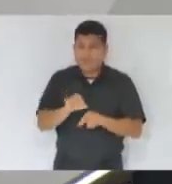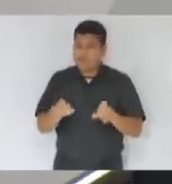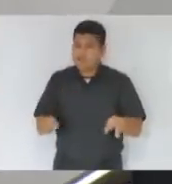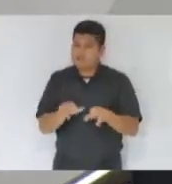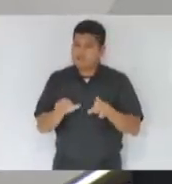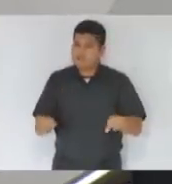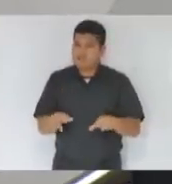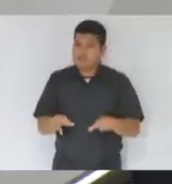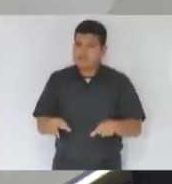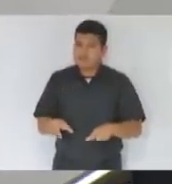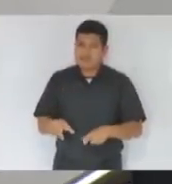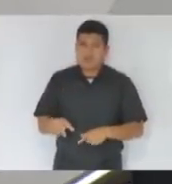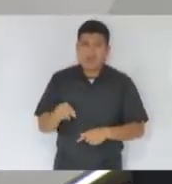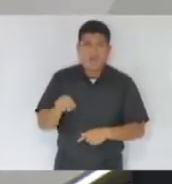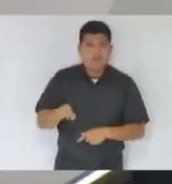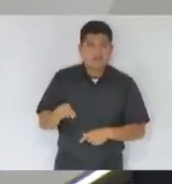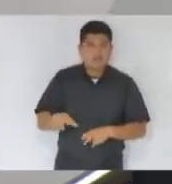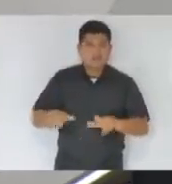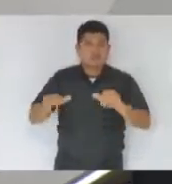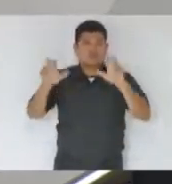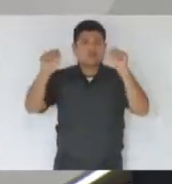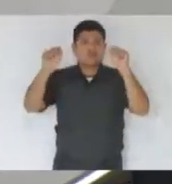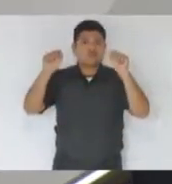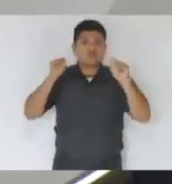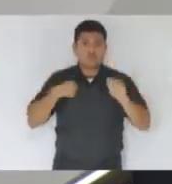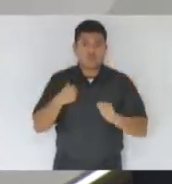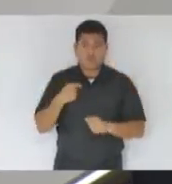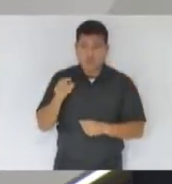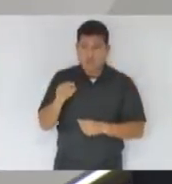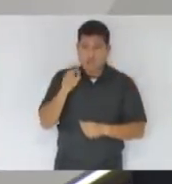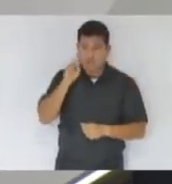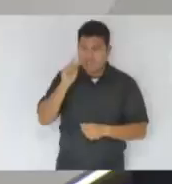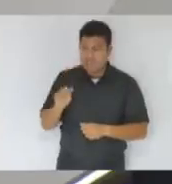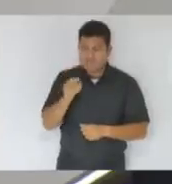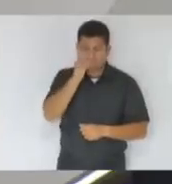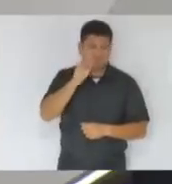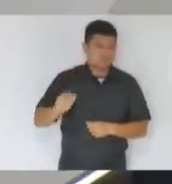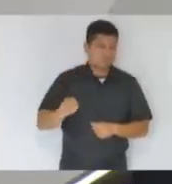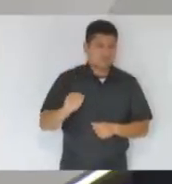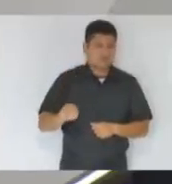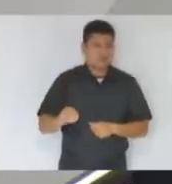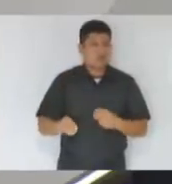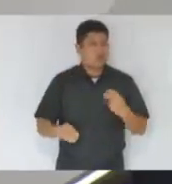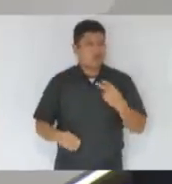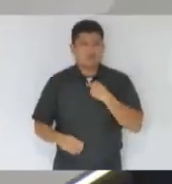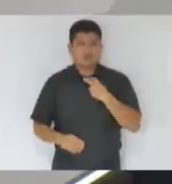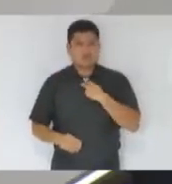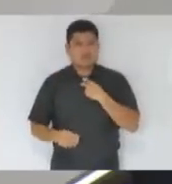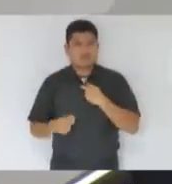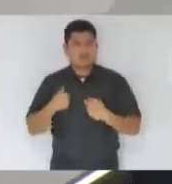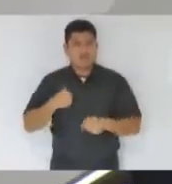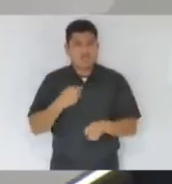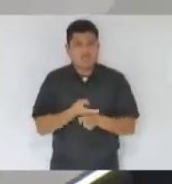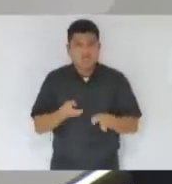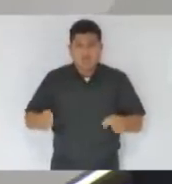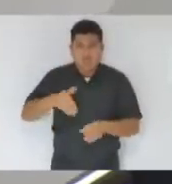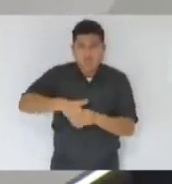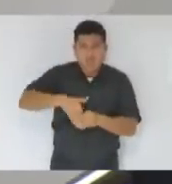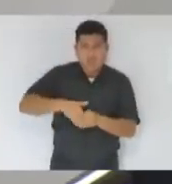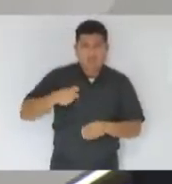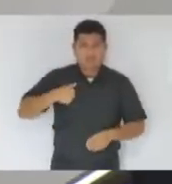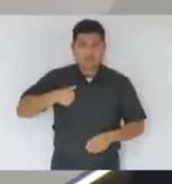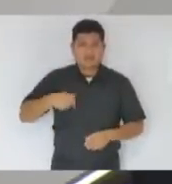ousará a virar as costas para a minha cidade enquanto eu for deputada. Pode ser no período curto, mas jamais o fará, e sei que não fará porque é o